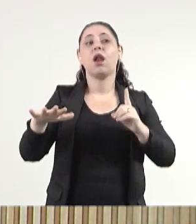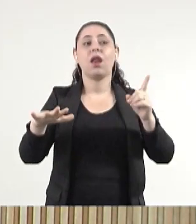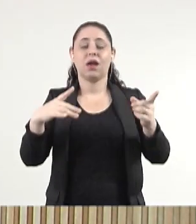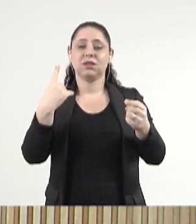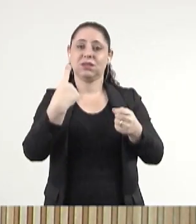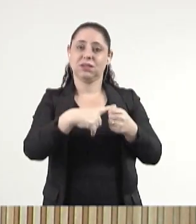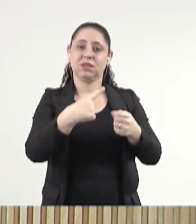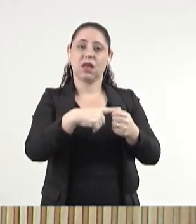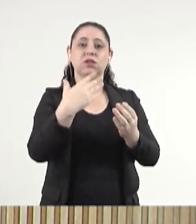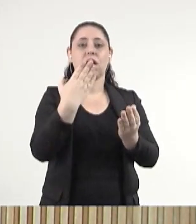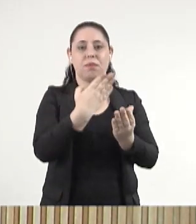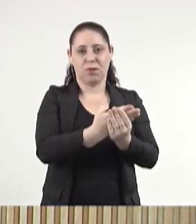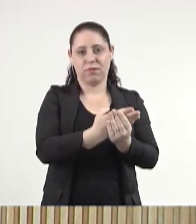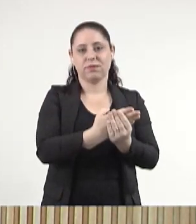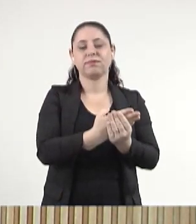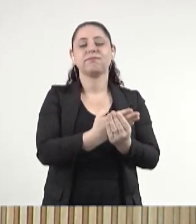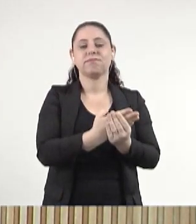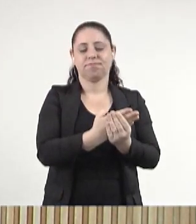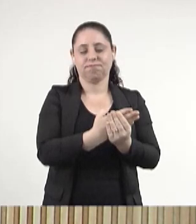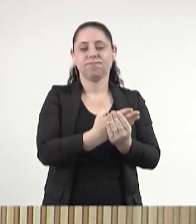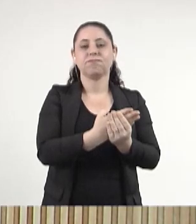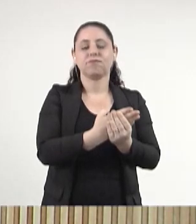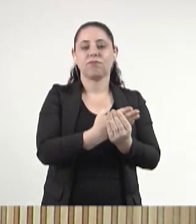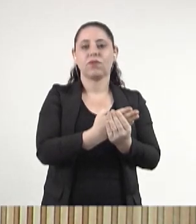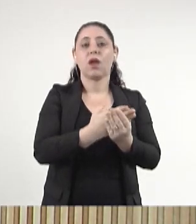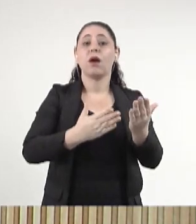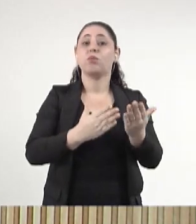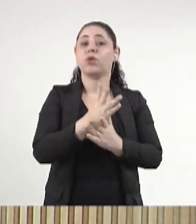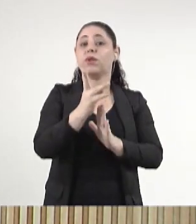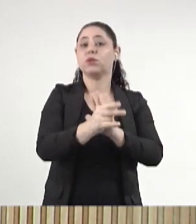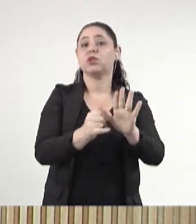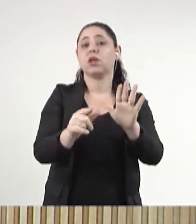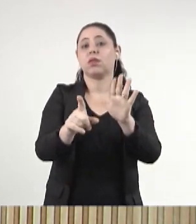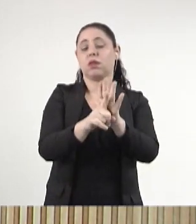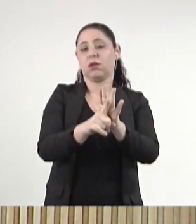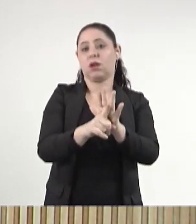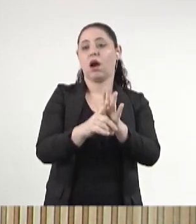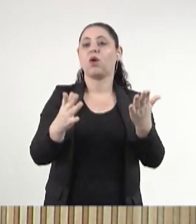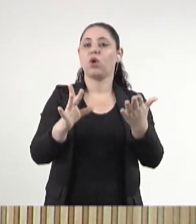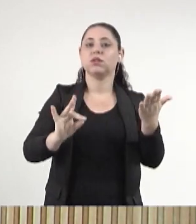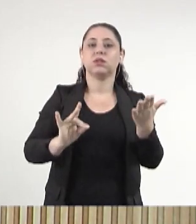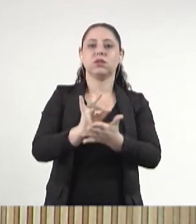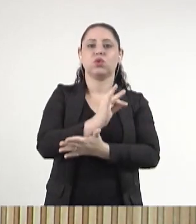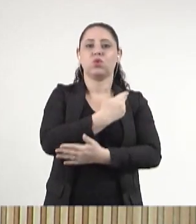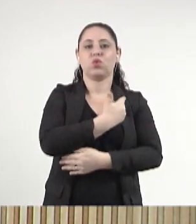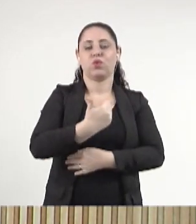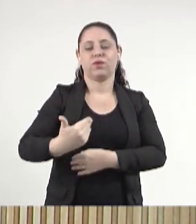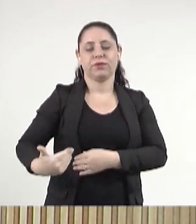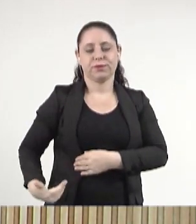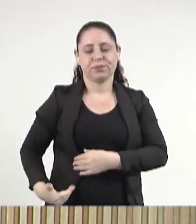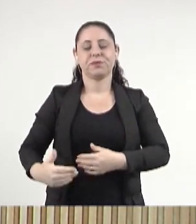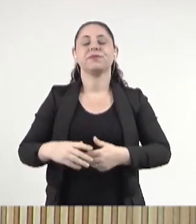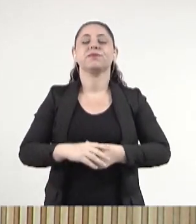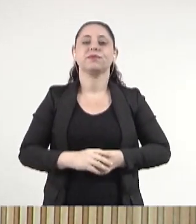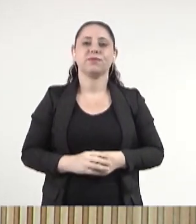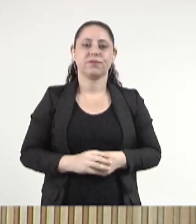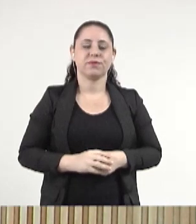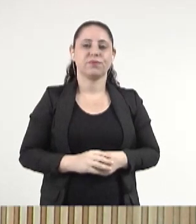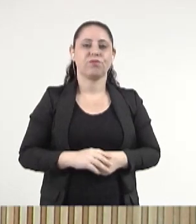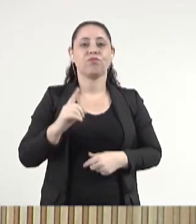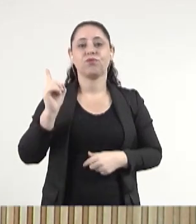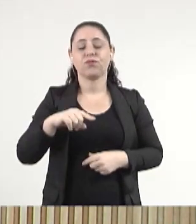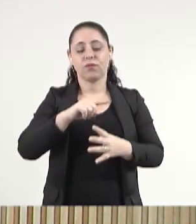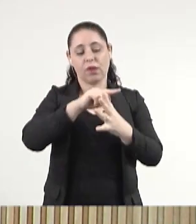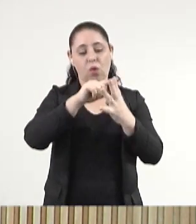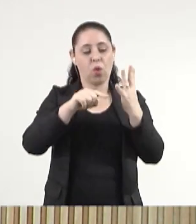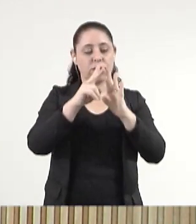no município de Camapuã. Projeto aprovado pelos deputados estaduais e segue agora para a sanção do governo. Bom,